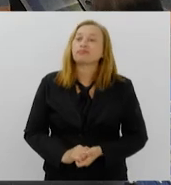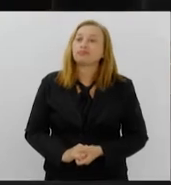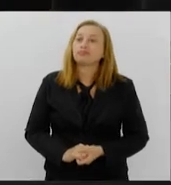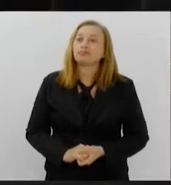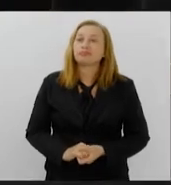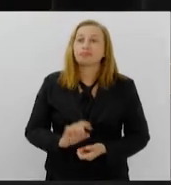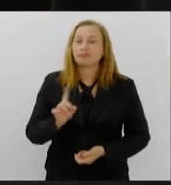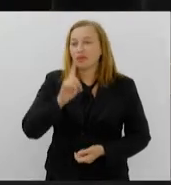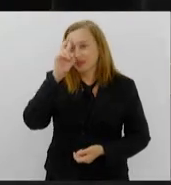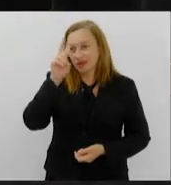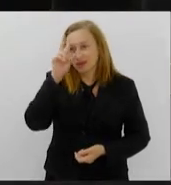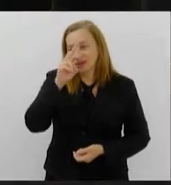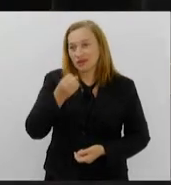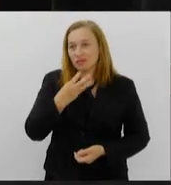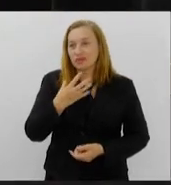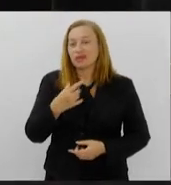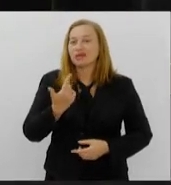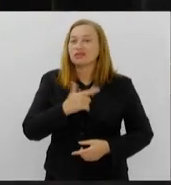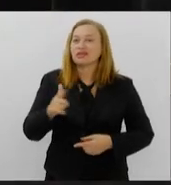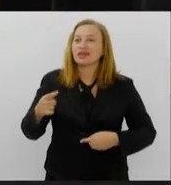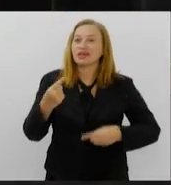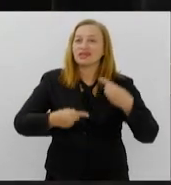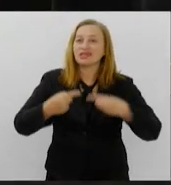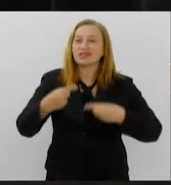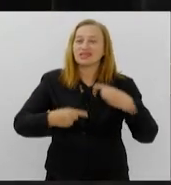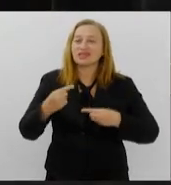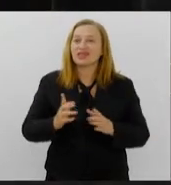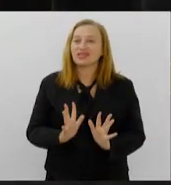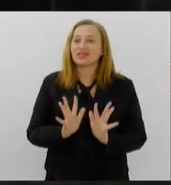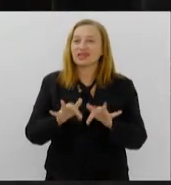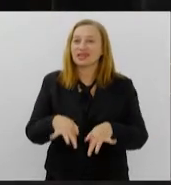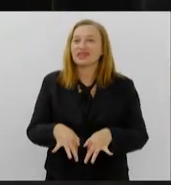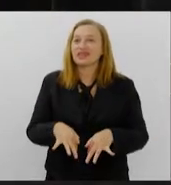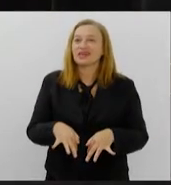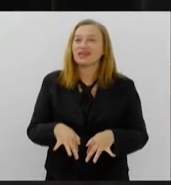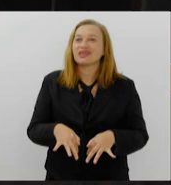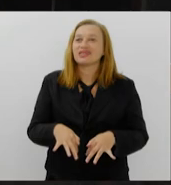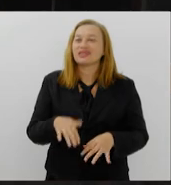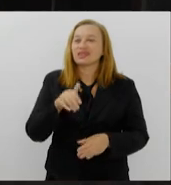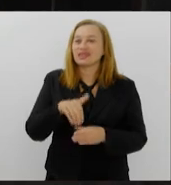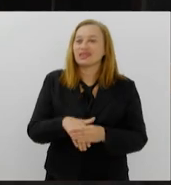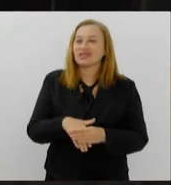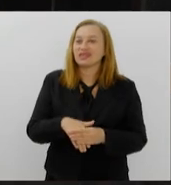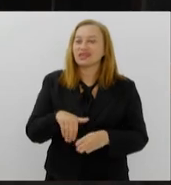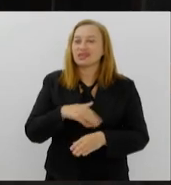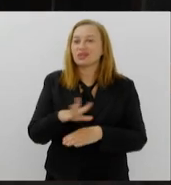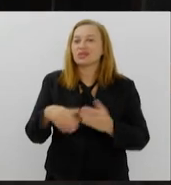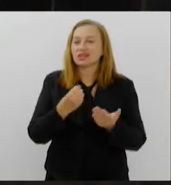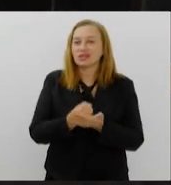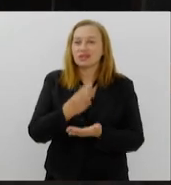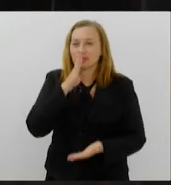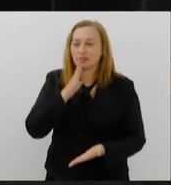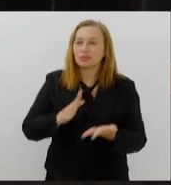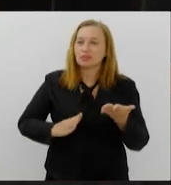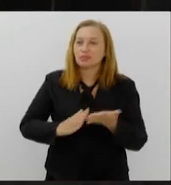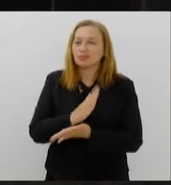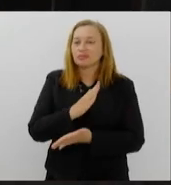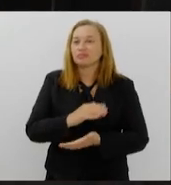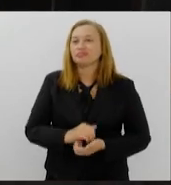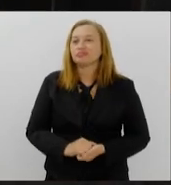Não me lembro, ainda bem. Não havendo mais quem queira discutir, encerrada a discussão. Em votação, senhores que aprovam nesse como